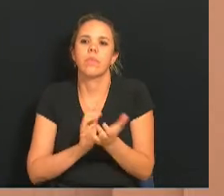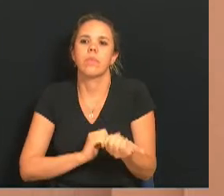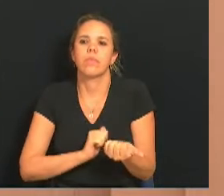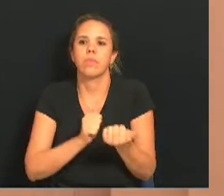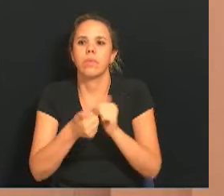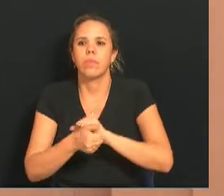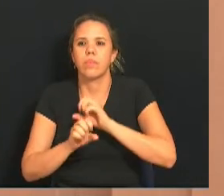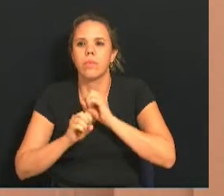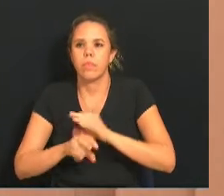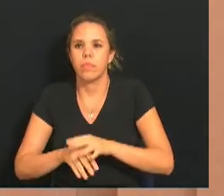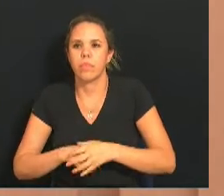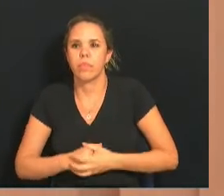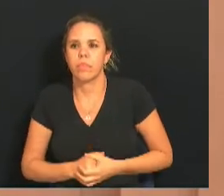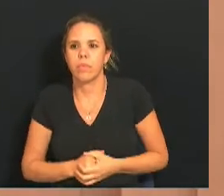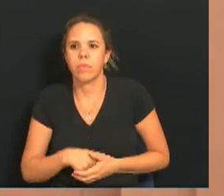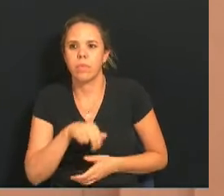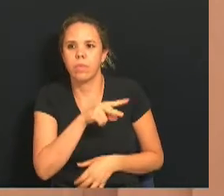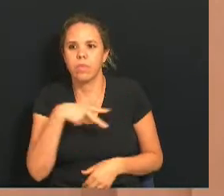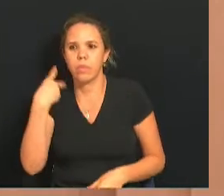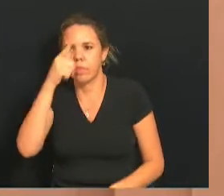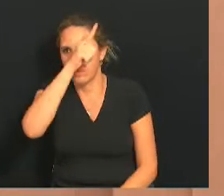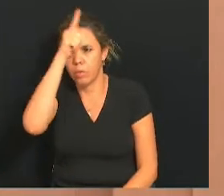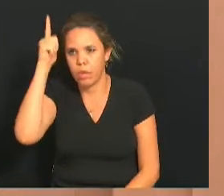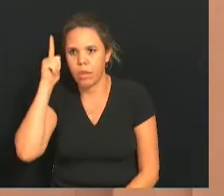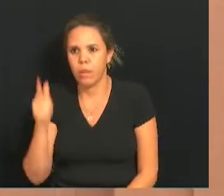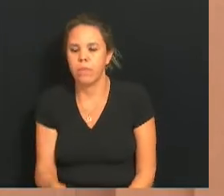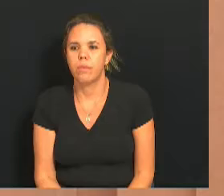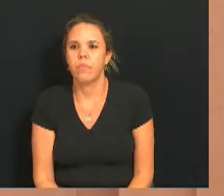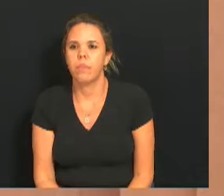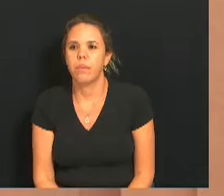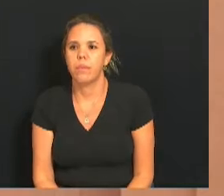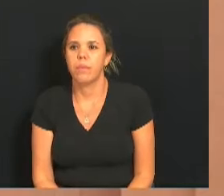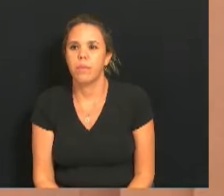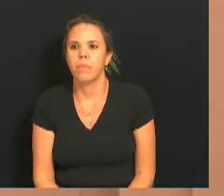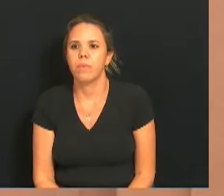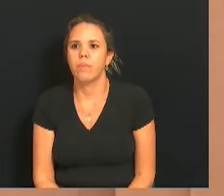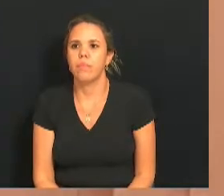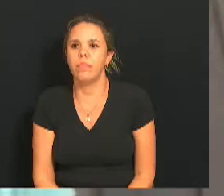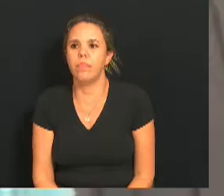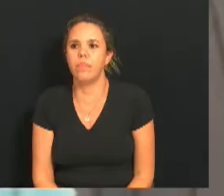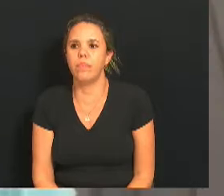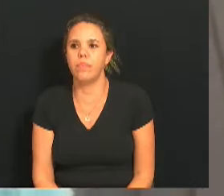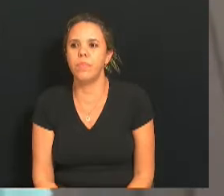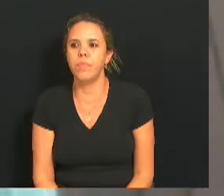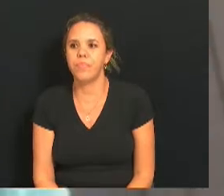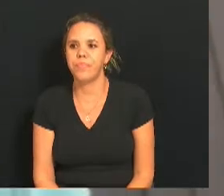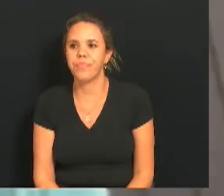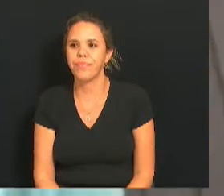Educação e Esporte, que é presidida pelo vereador Gustavo Peta. Vamos acompanhar.